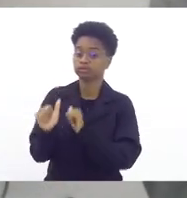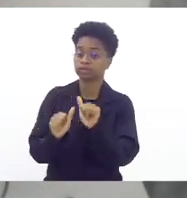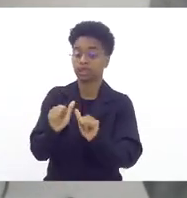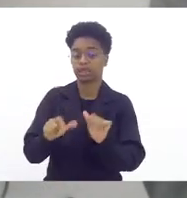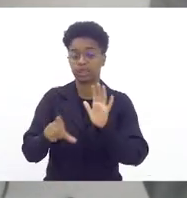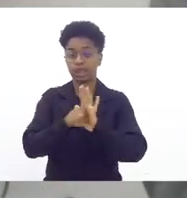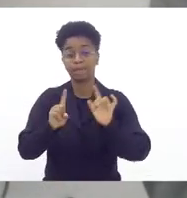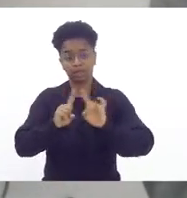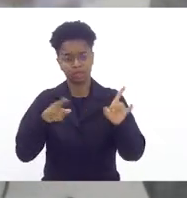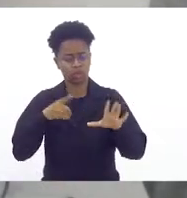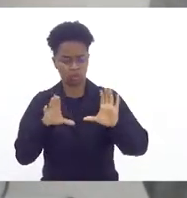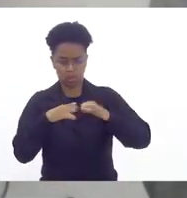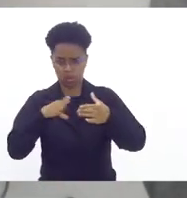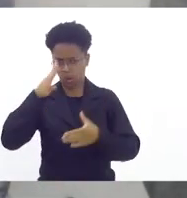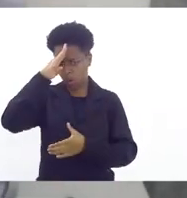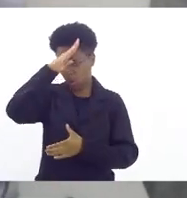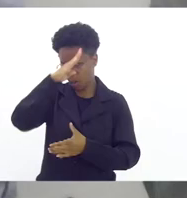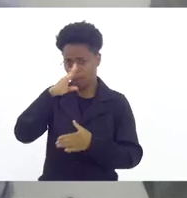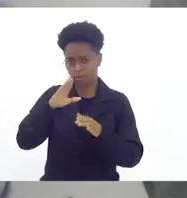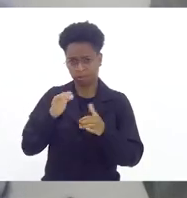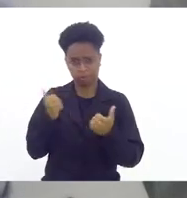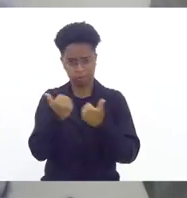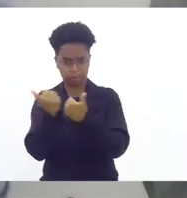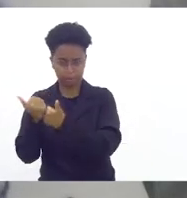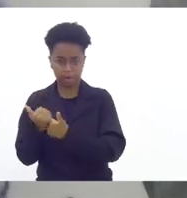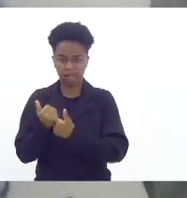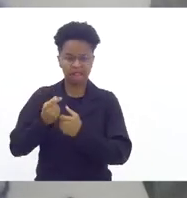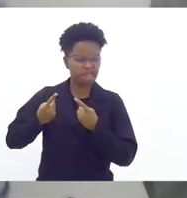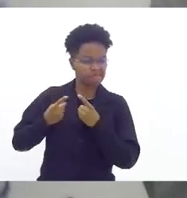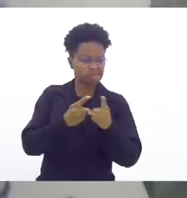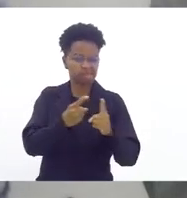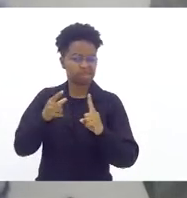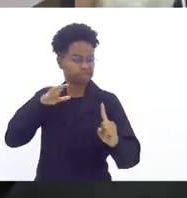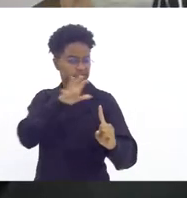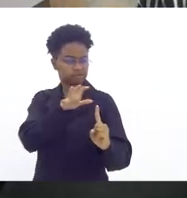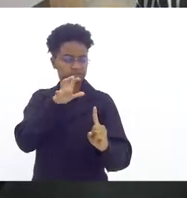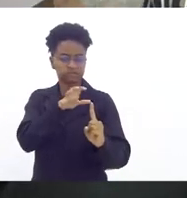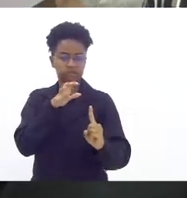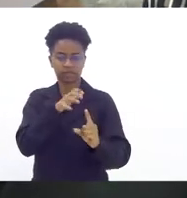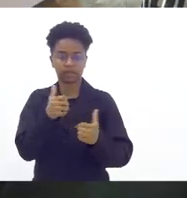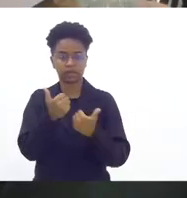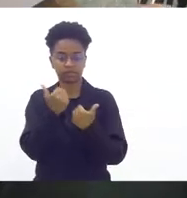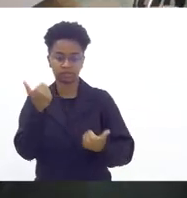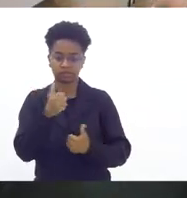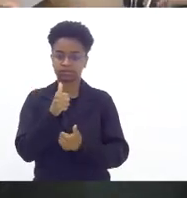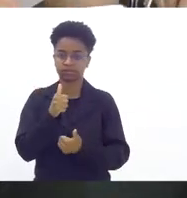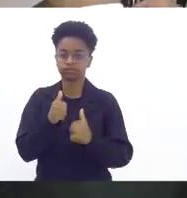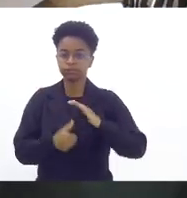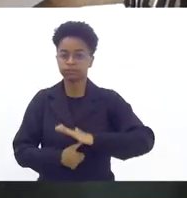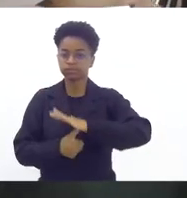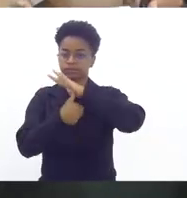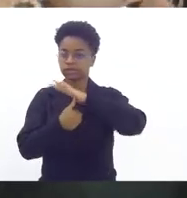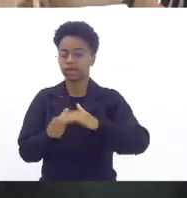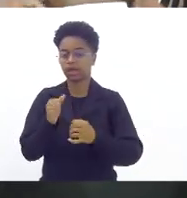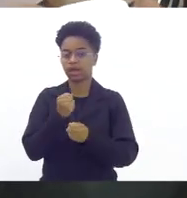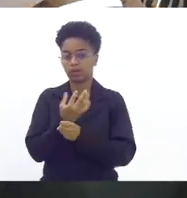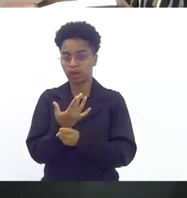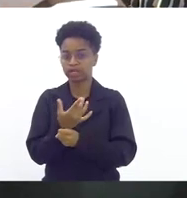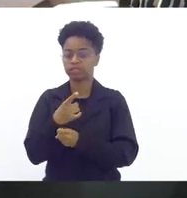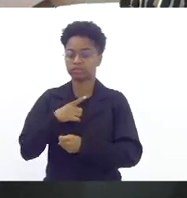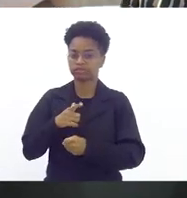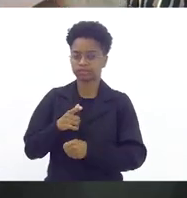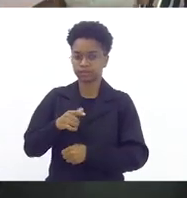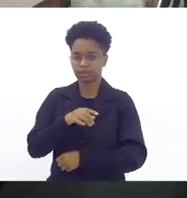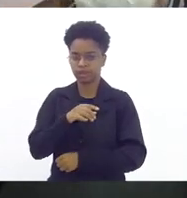bolsonaristas aqui foi para lá, ameaçou a vice-reitora da UERJ, foram com seguranças armados,